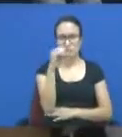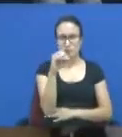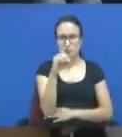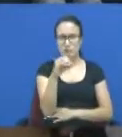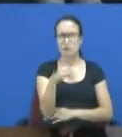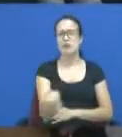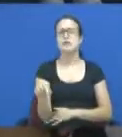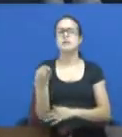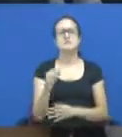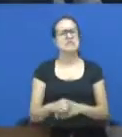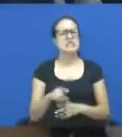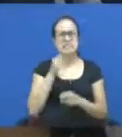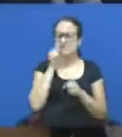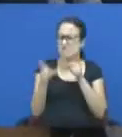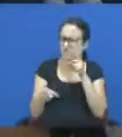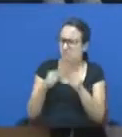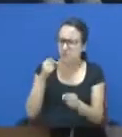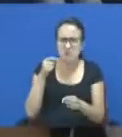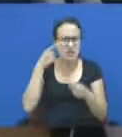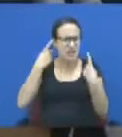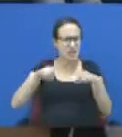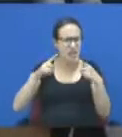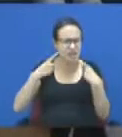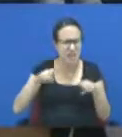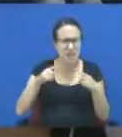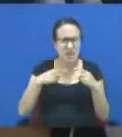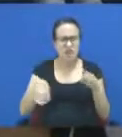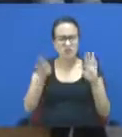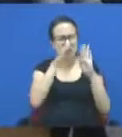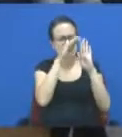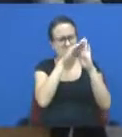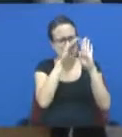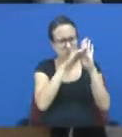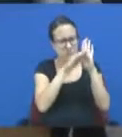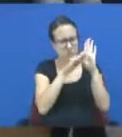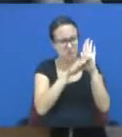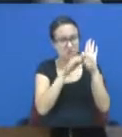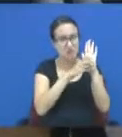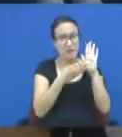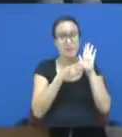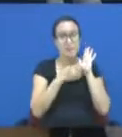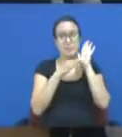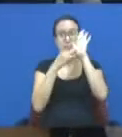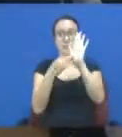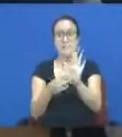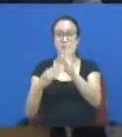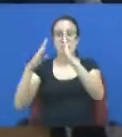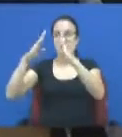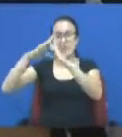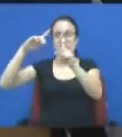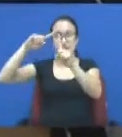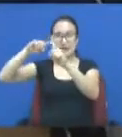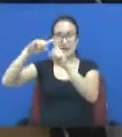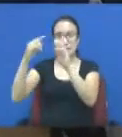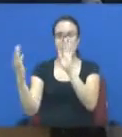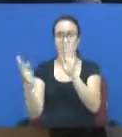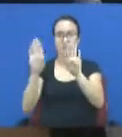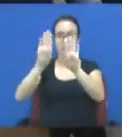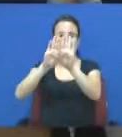críticas que se tornaram conhecidas como 95 teses na porta da igreja do castelo de